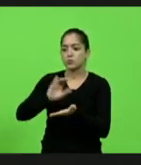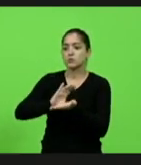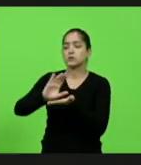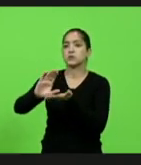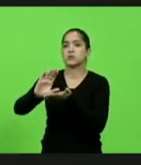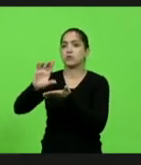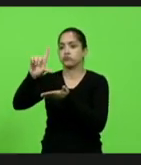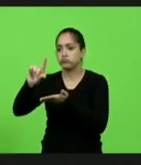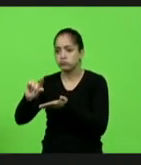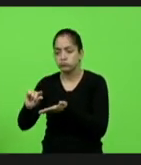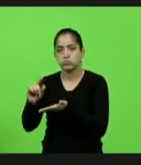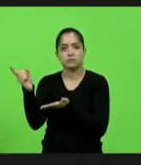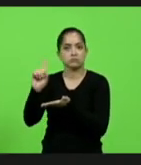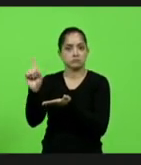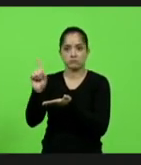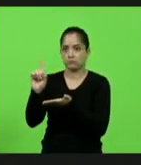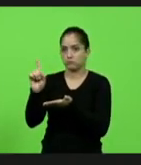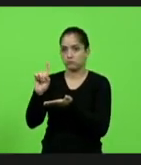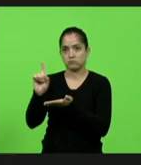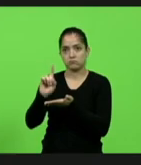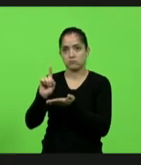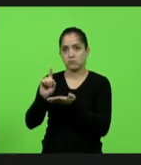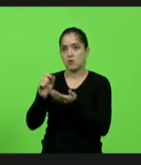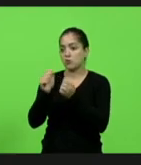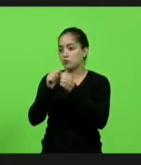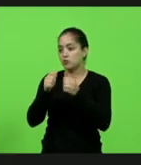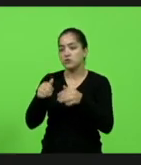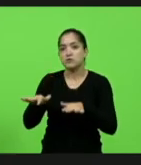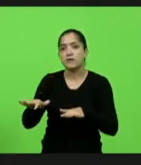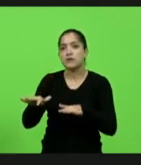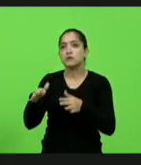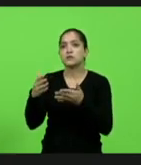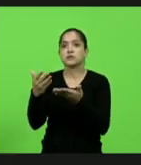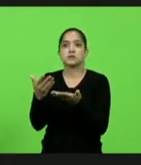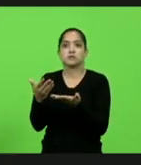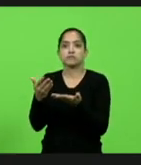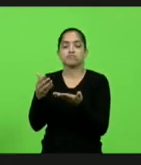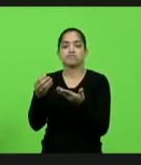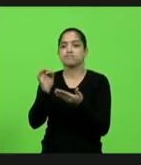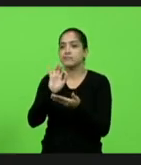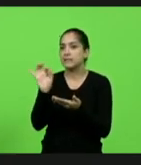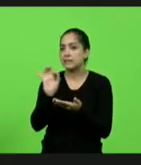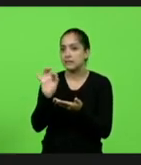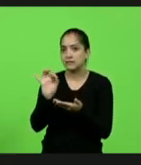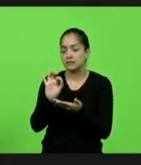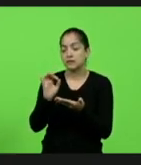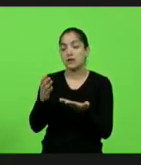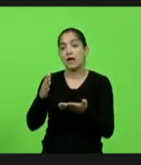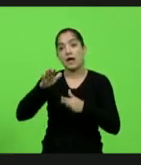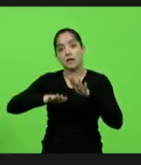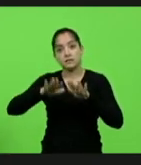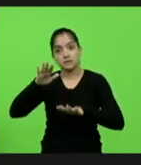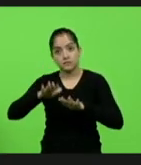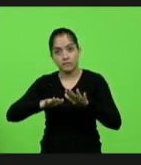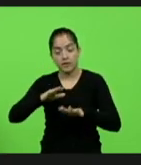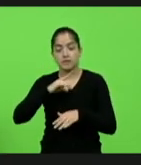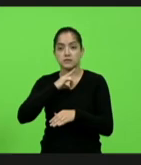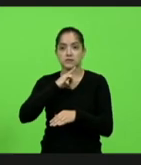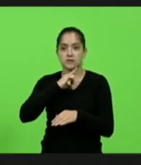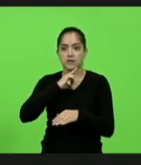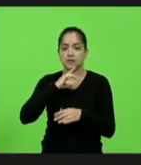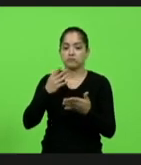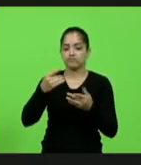institucional, muito menos desvalorização dos professores. Muitas vezes surgem nessa